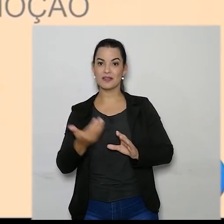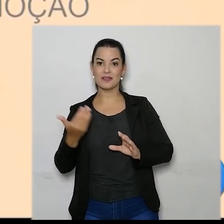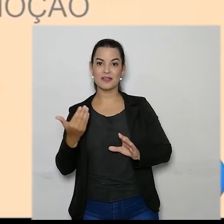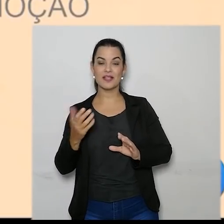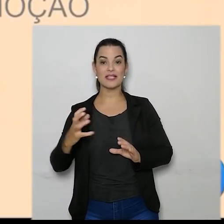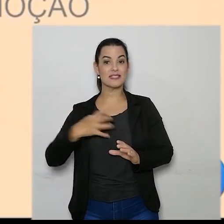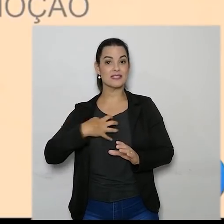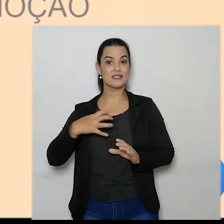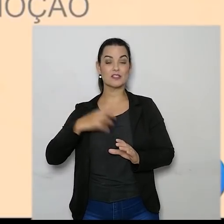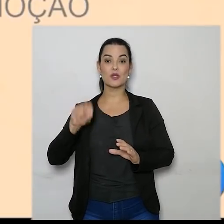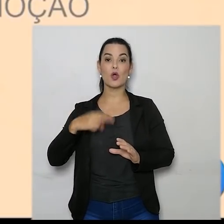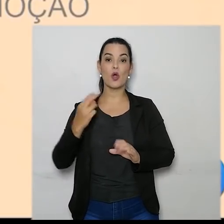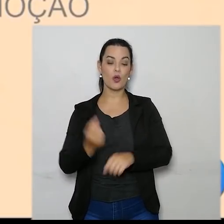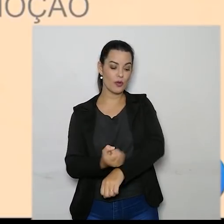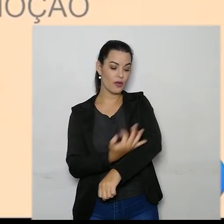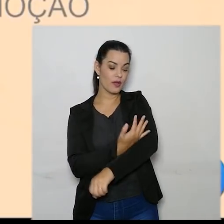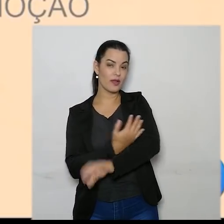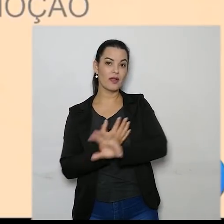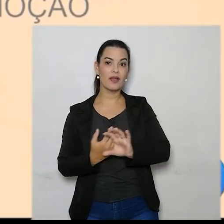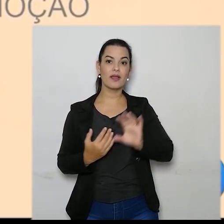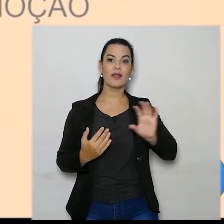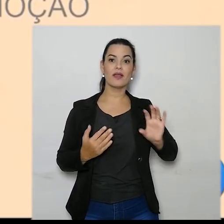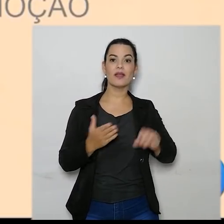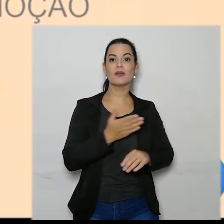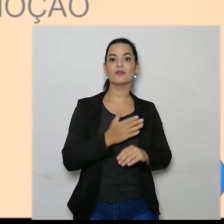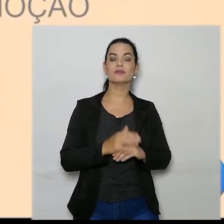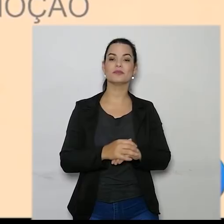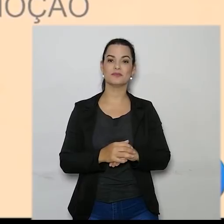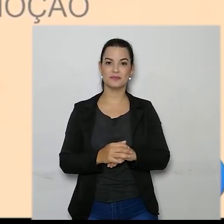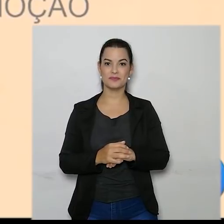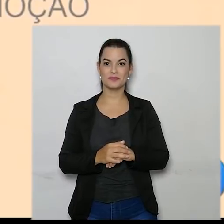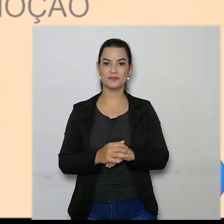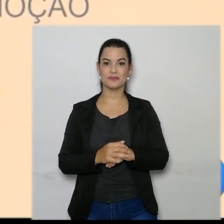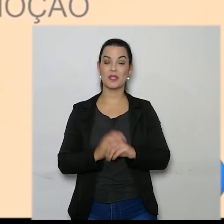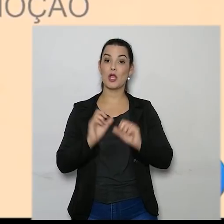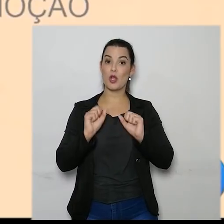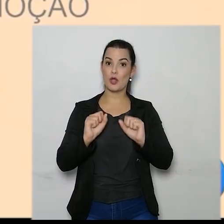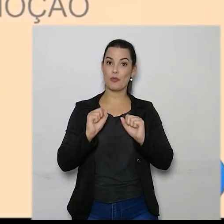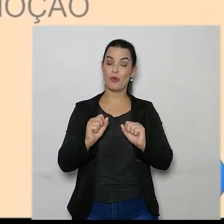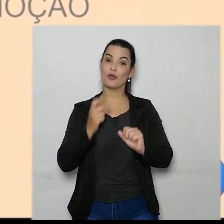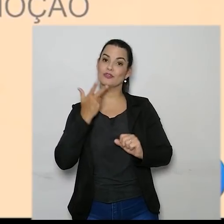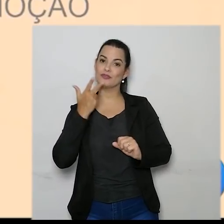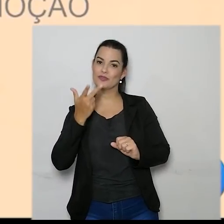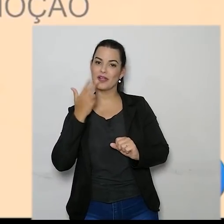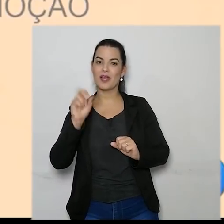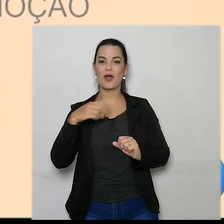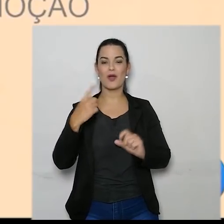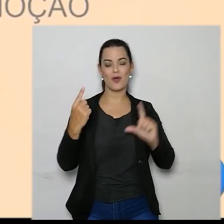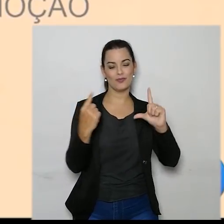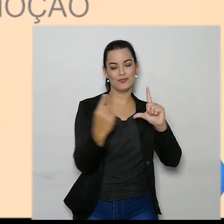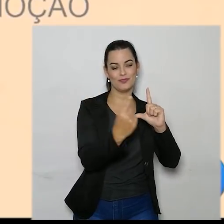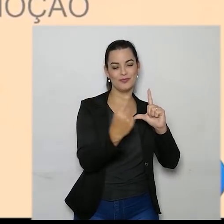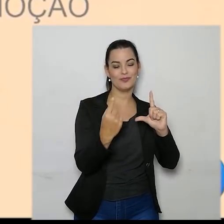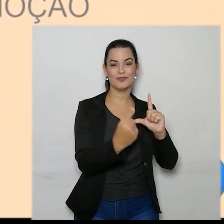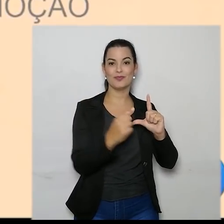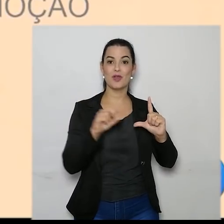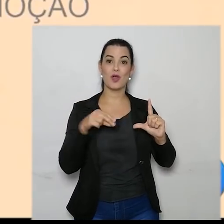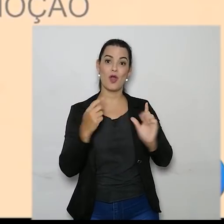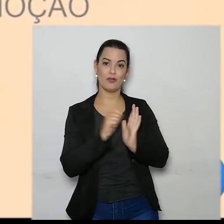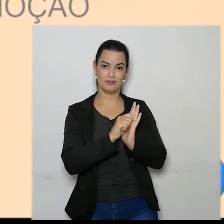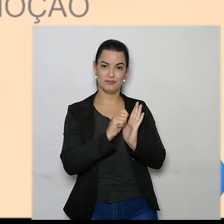Você pode falar, você pode colocar o dedo na tela, você pode registrar no seu caderno, você escolhe, tá bom?